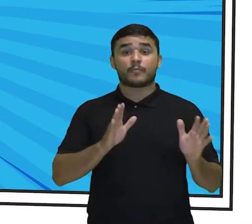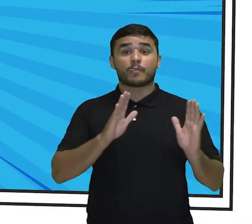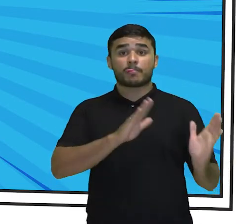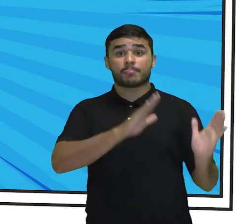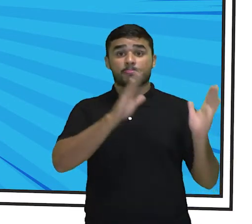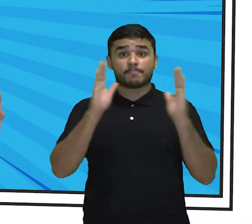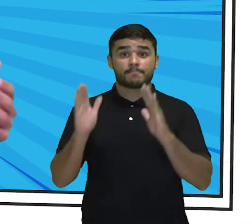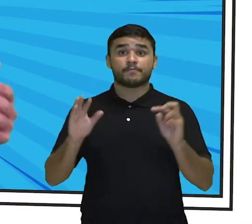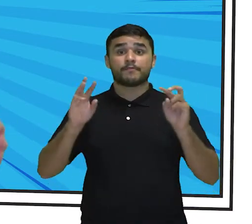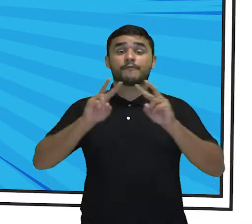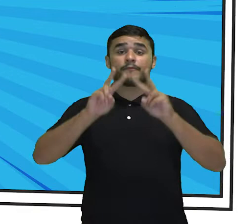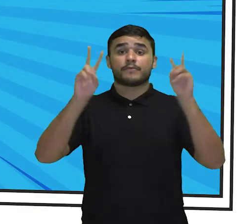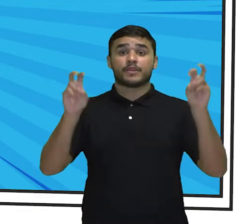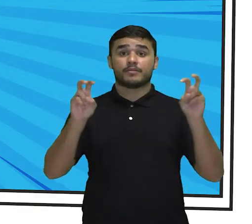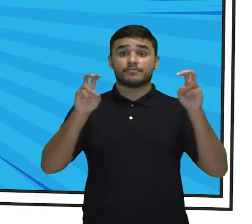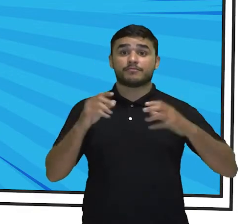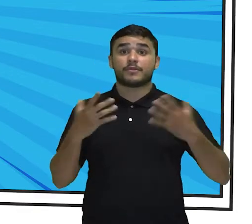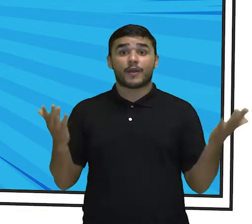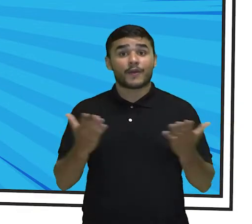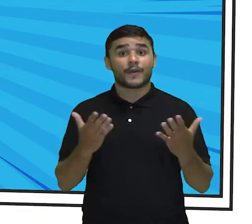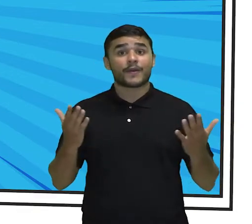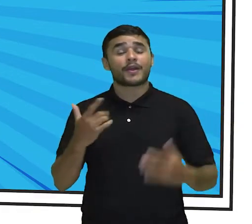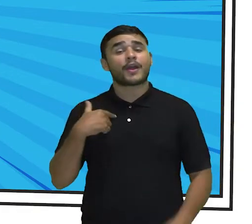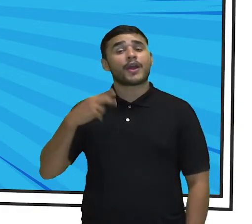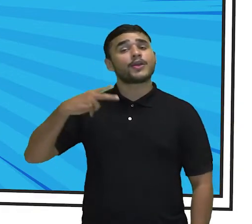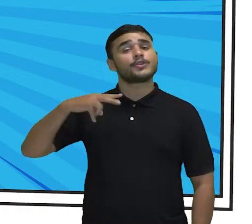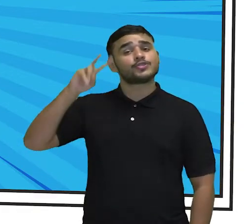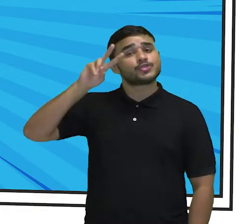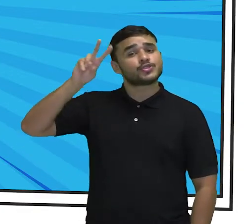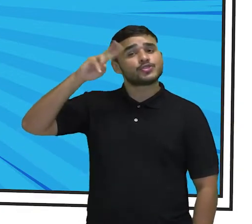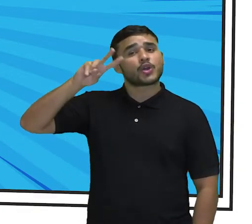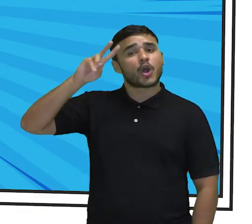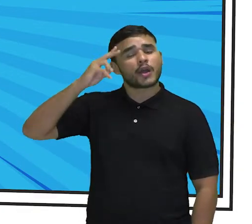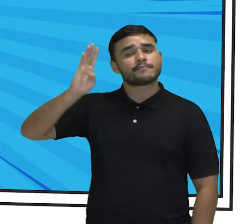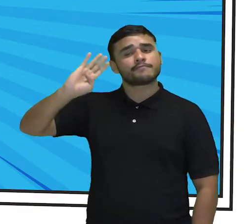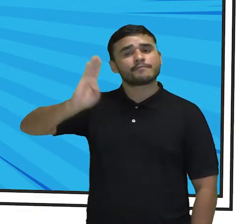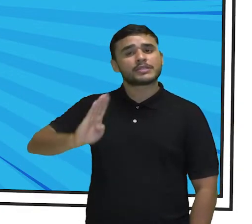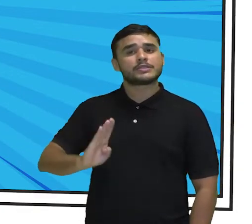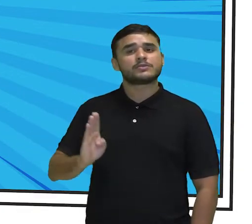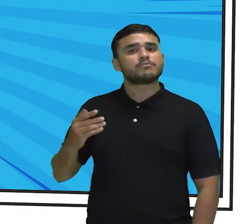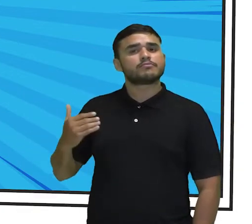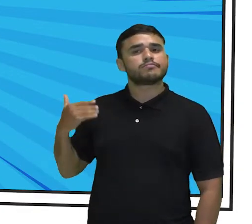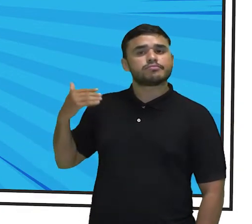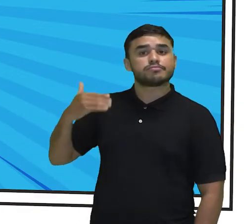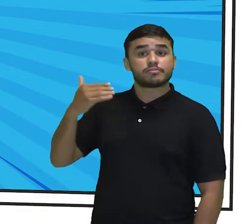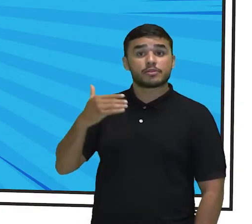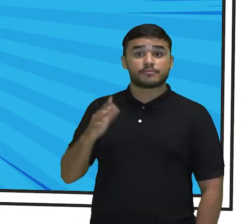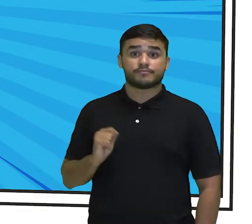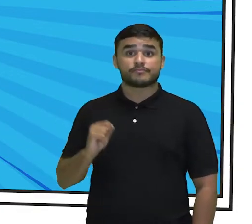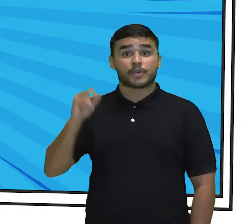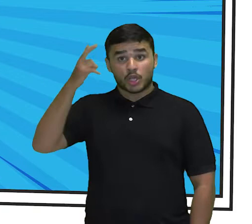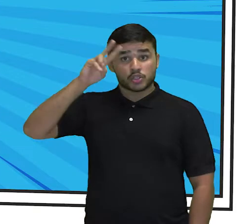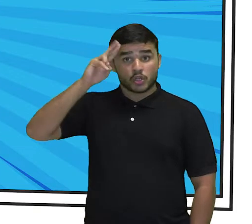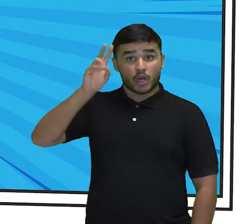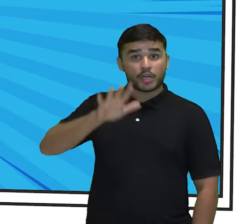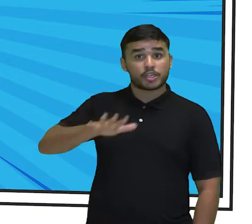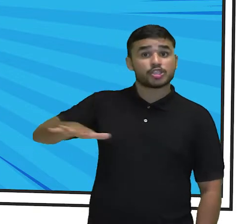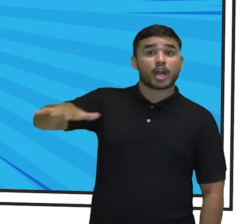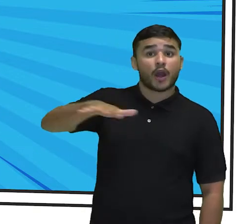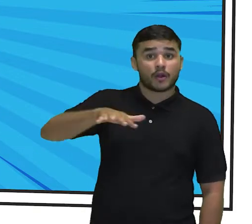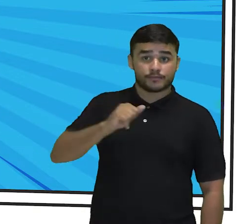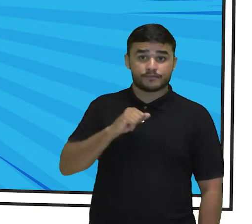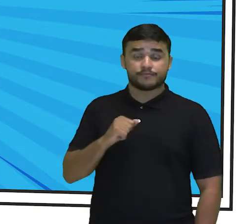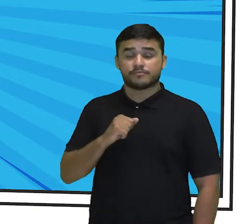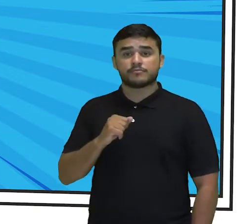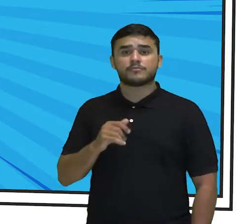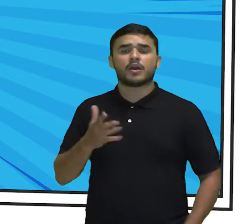Chegamos à história do Brasil. O primeiro tema com o mundo moderno, história geral. Segundo tema com a parte de geral,